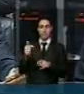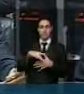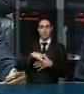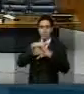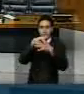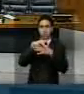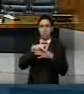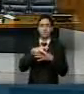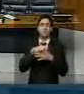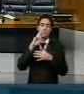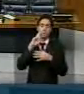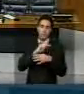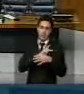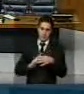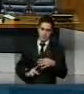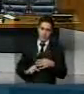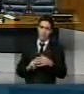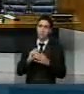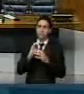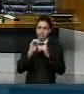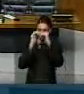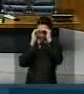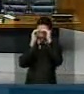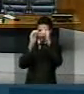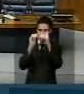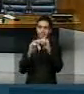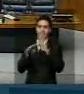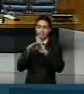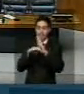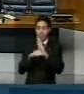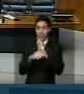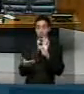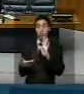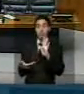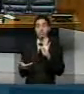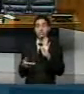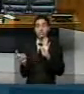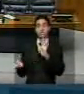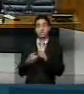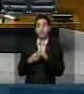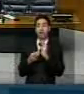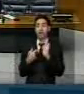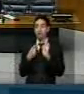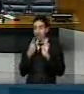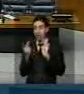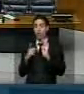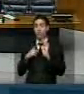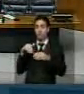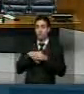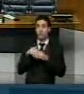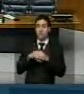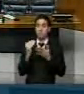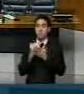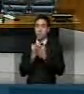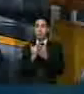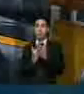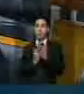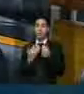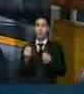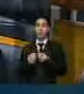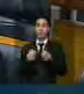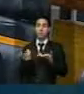presidente, com respeito à pauta de hoje, pela manhã programada por Vossa Excelência pela mesa diretora, enfim,